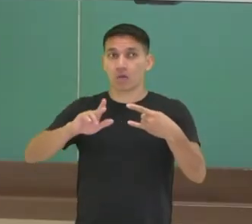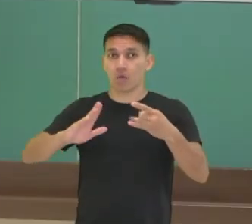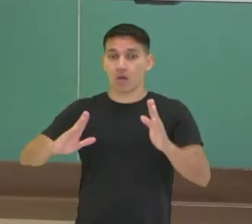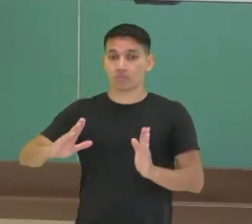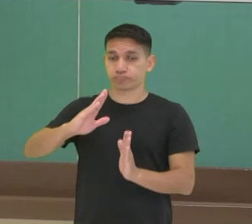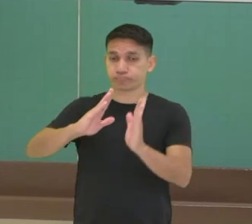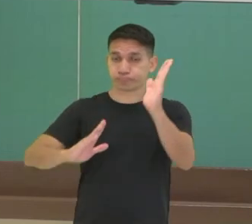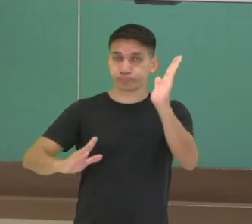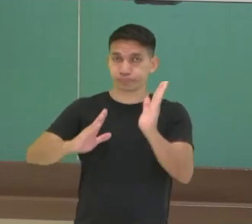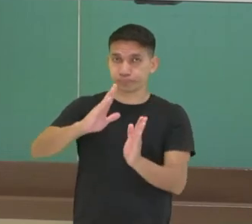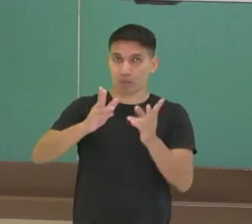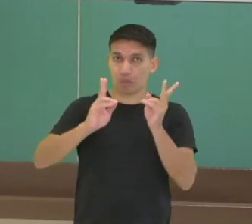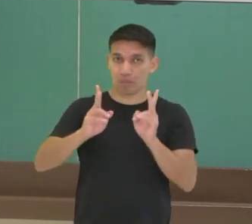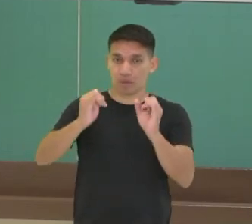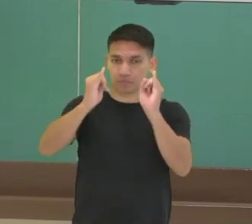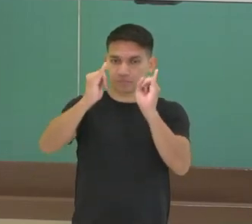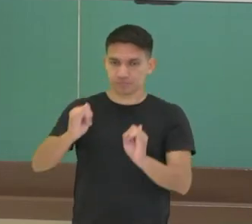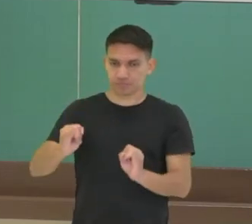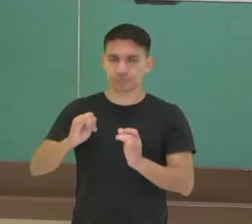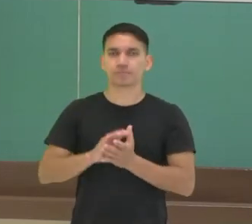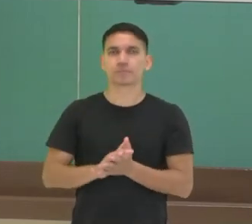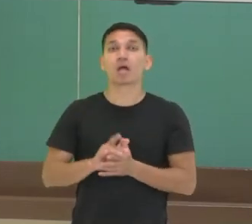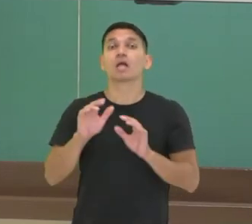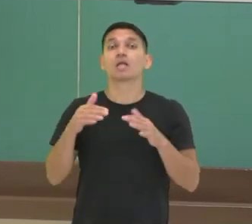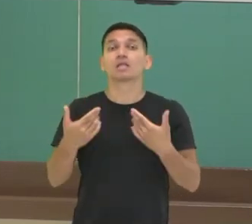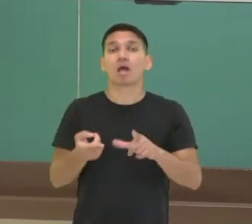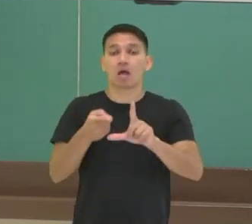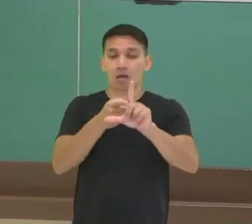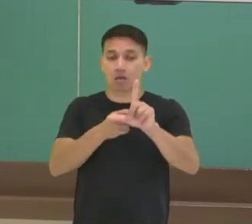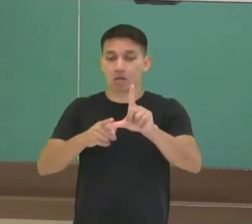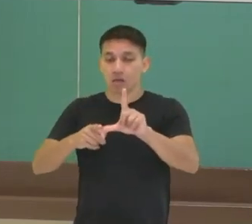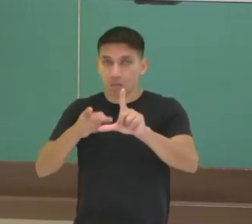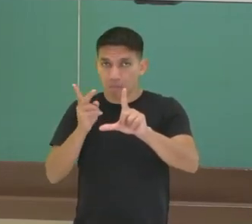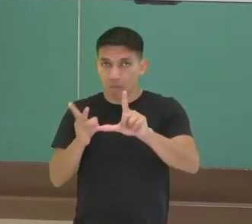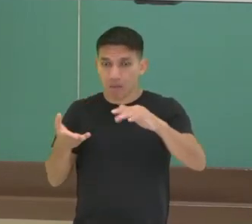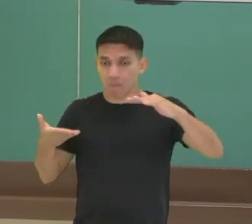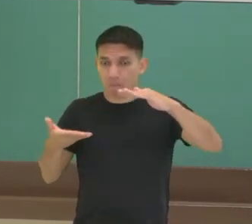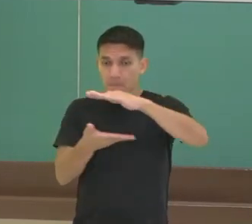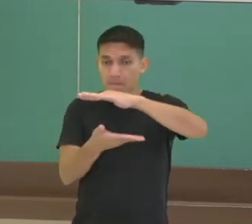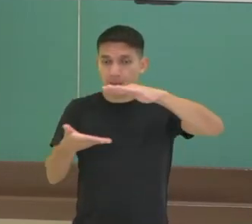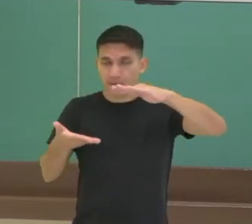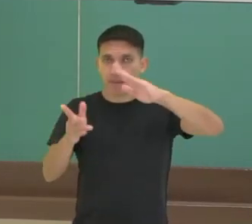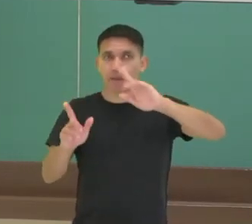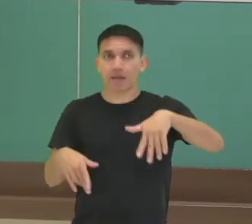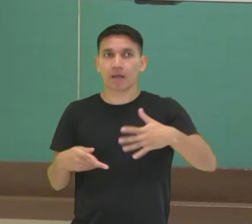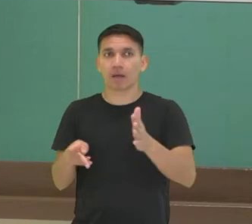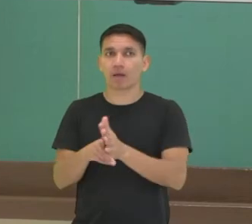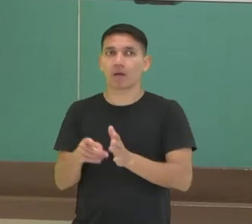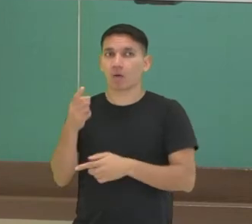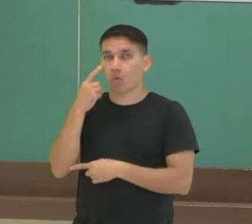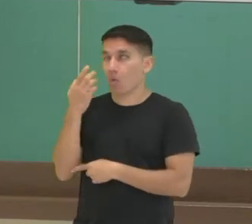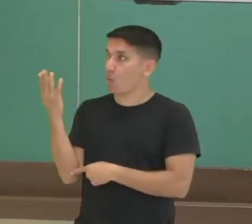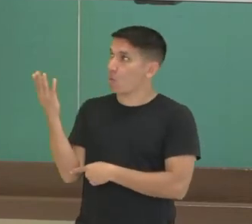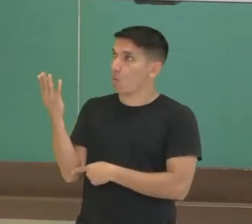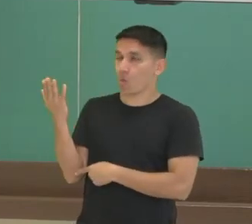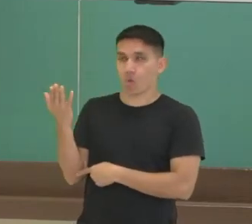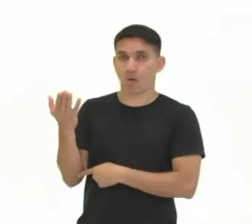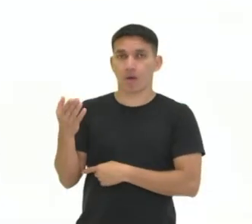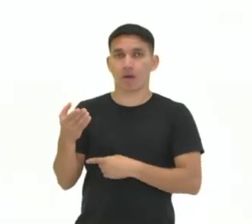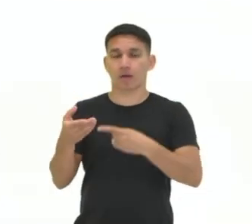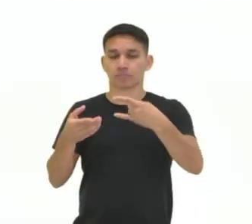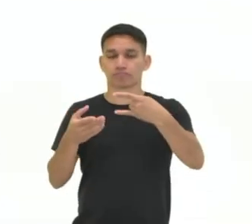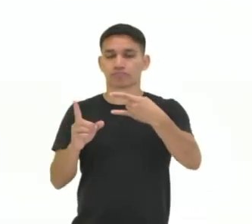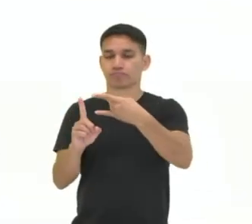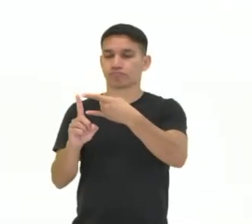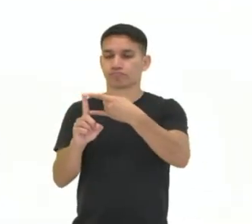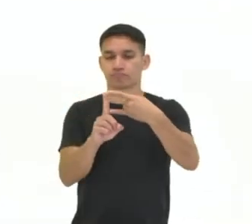Olha só, os ângulos da mesma base são congruentes. Então repare, ó, os ângulos aqui de baixo têm a mesma medida, os ângulos